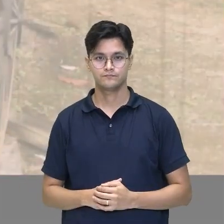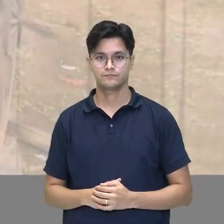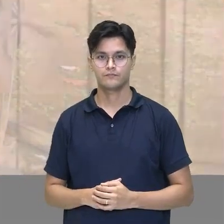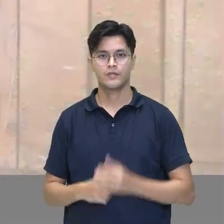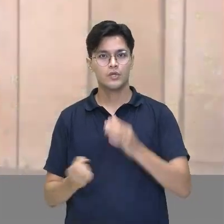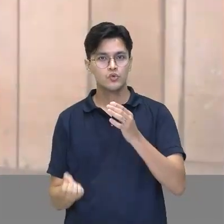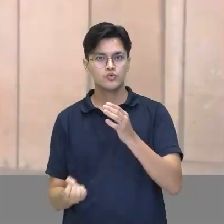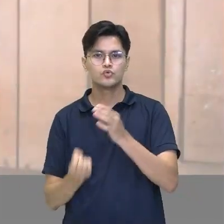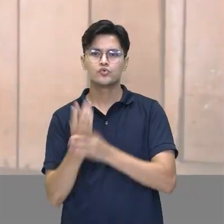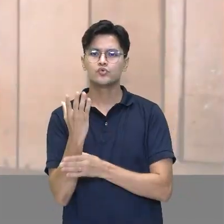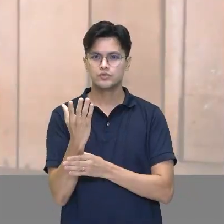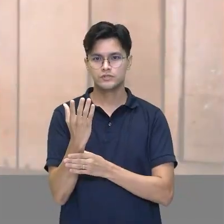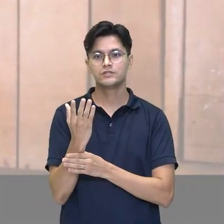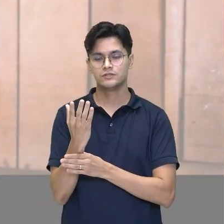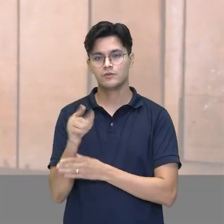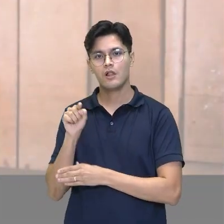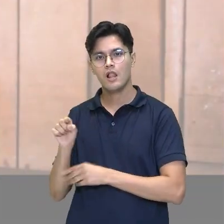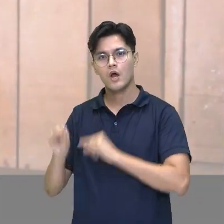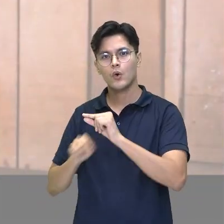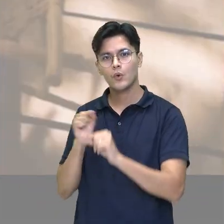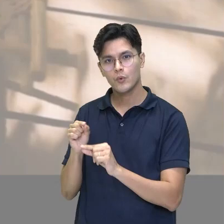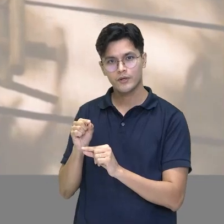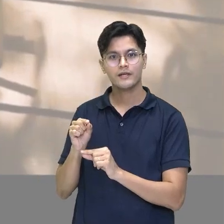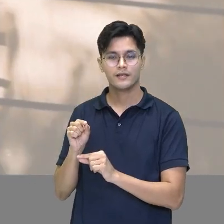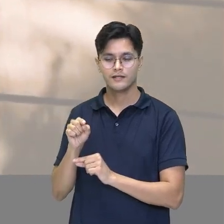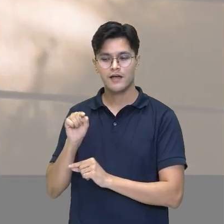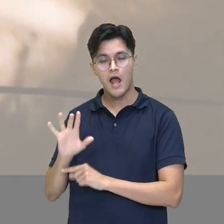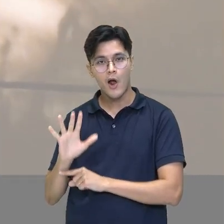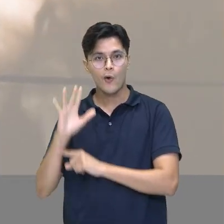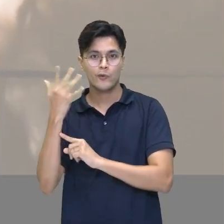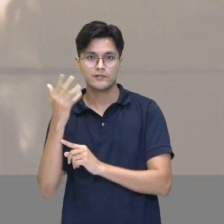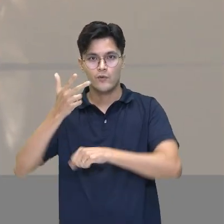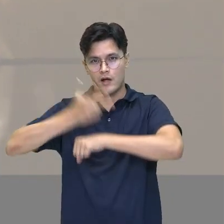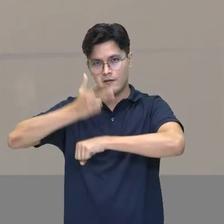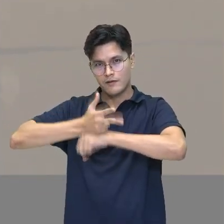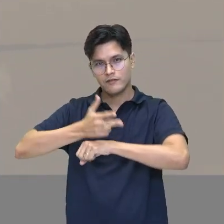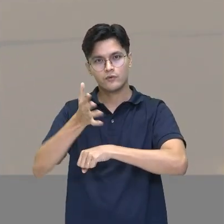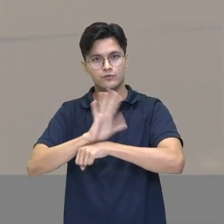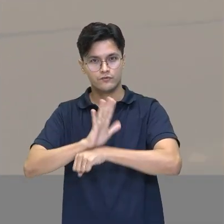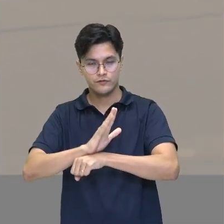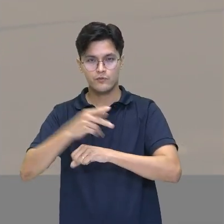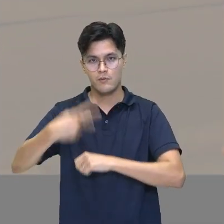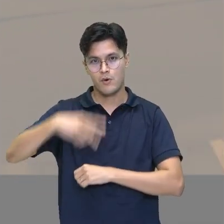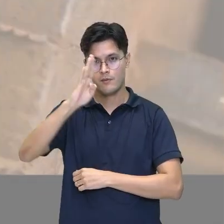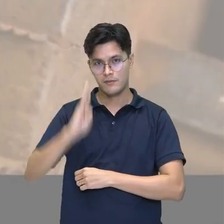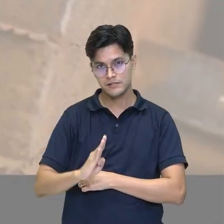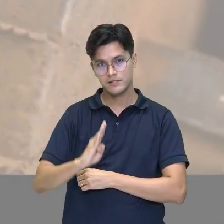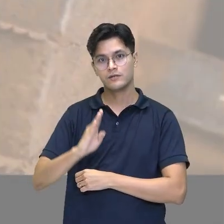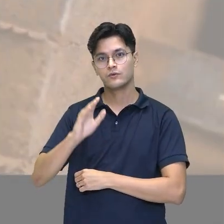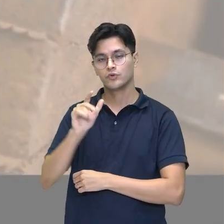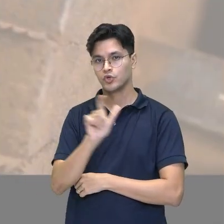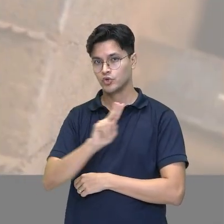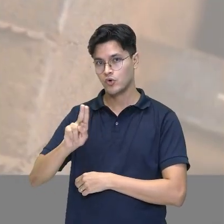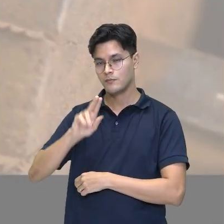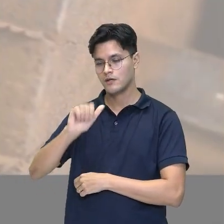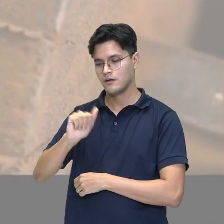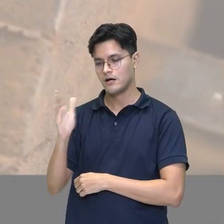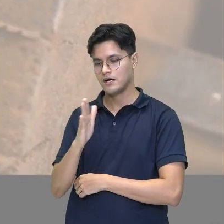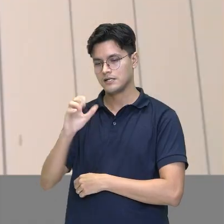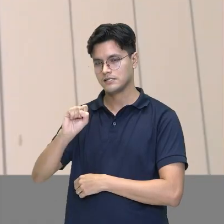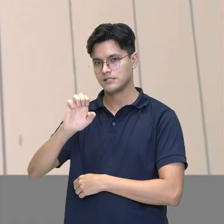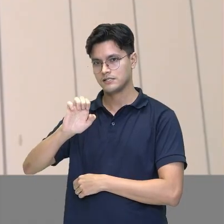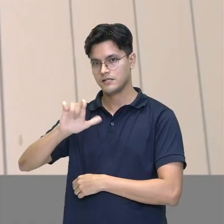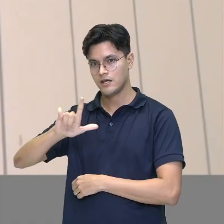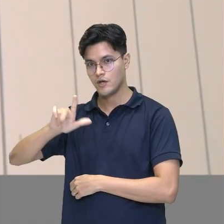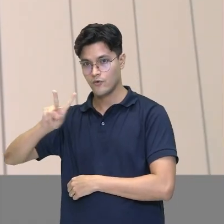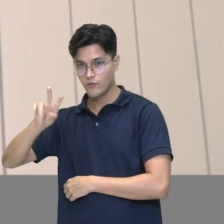Originou-se das instalações da gravação do filme brasileiro A Selva, dirigido por Leonel Vieira, que é uma adaptação do